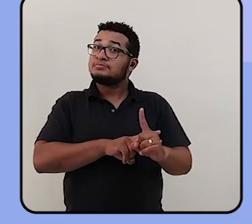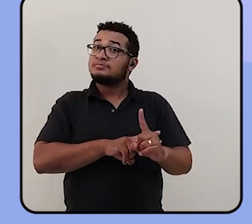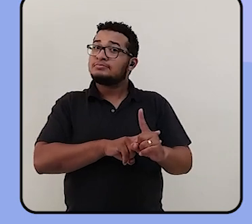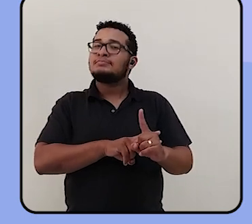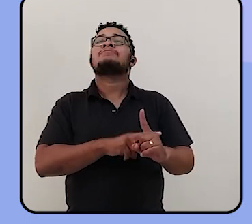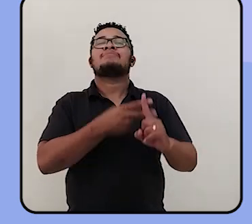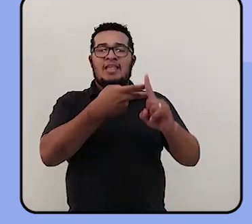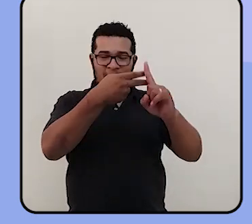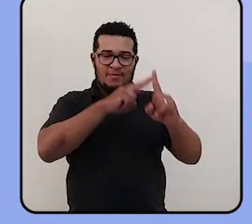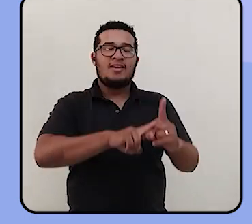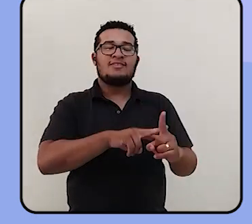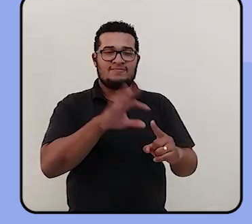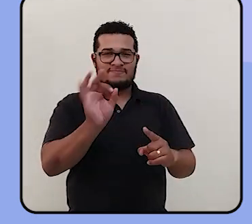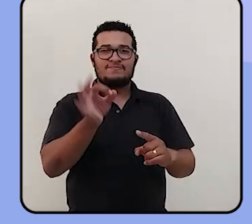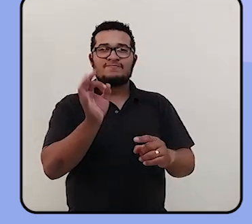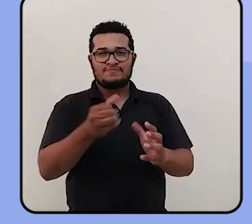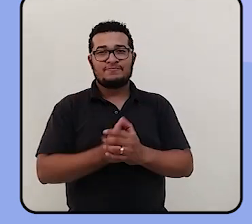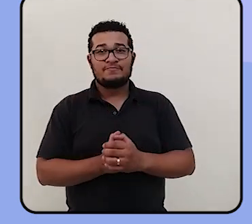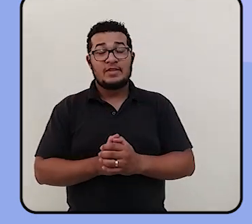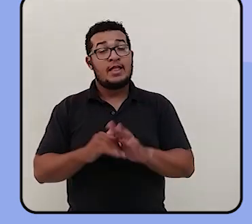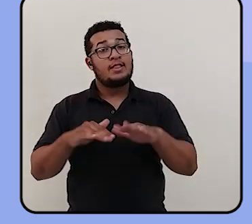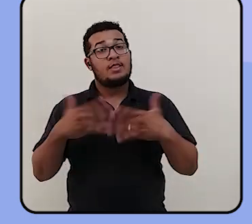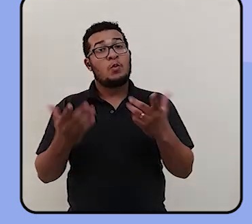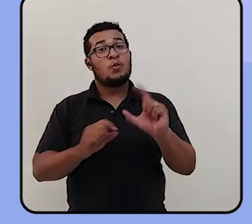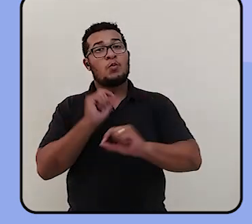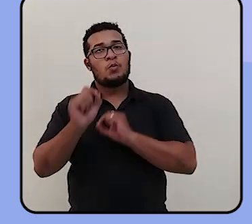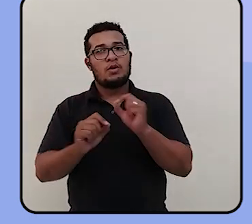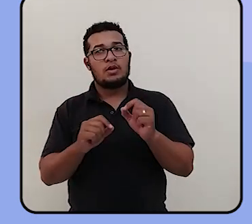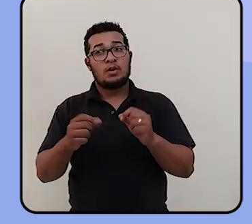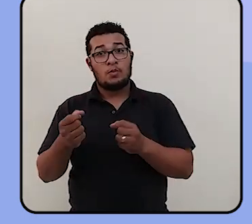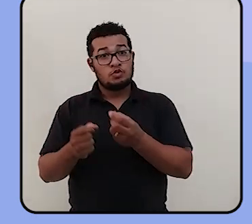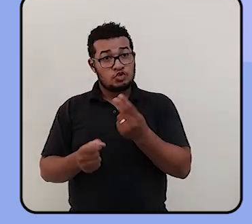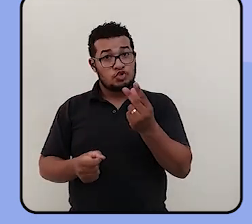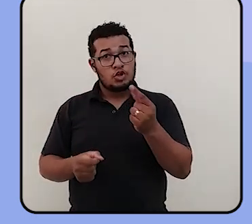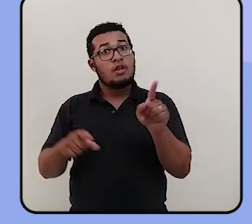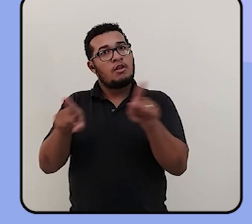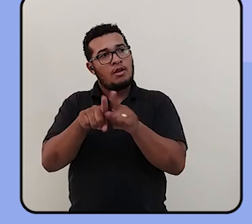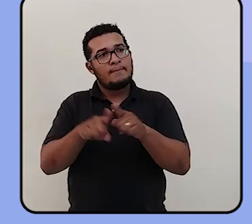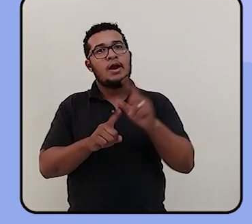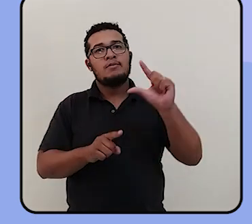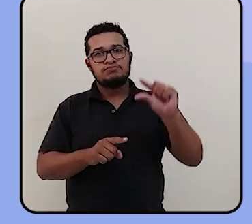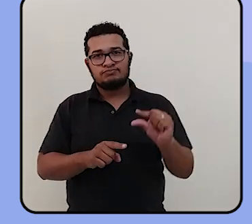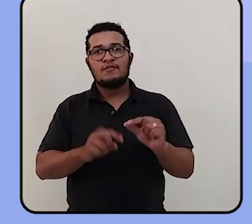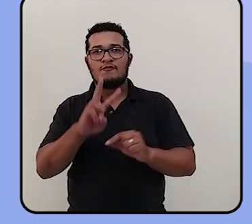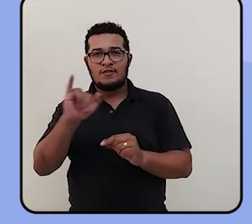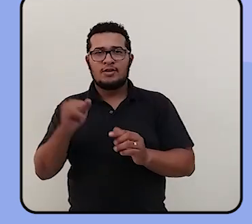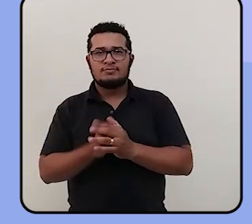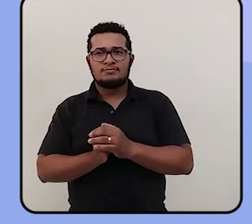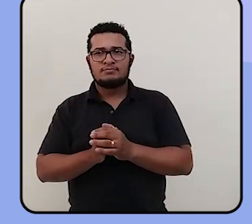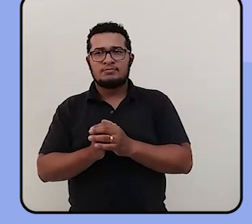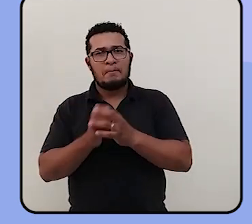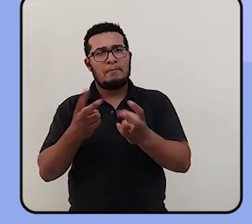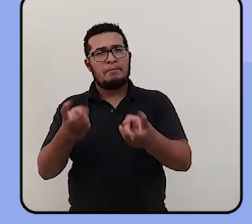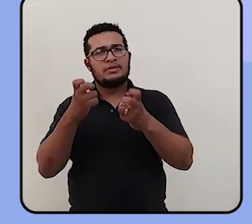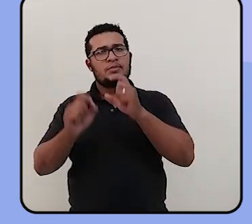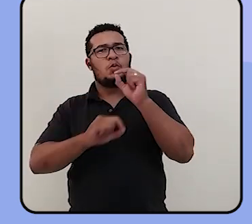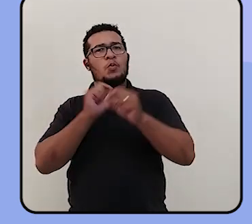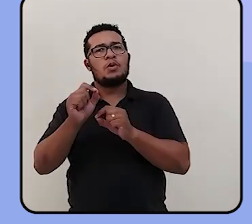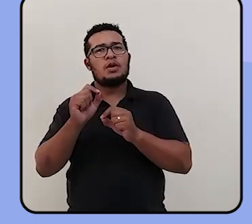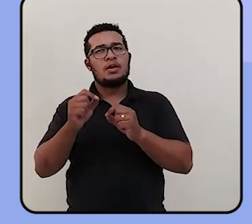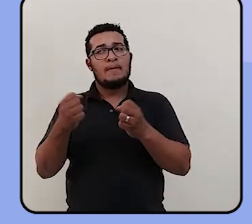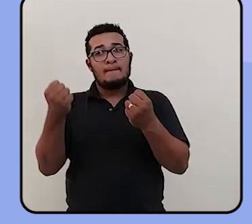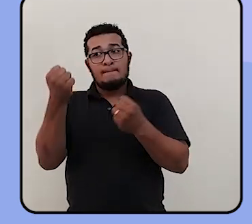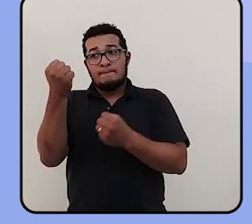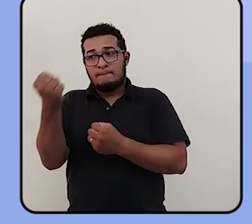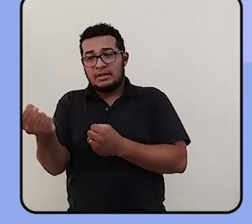a menos? A menos, claro. Então, o valor também vai diminuir. Você percebeu então que